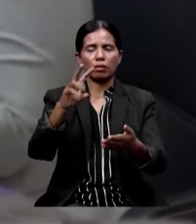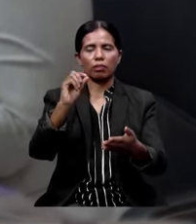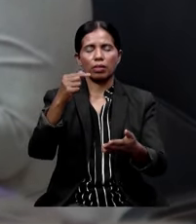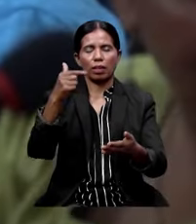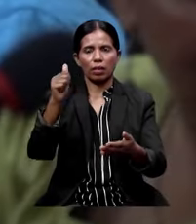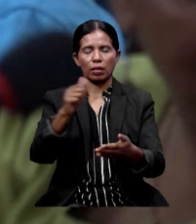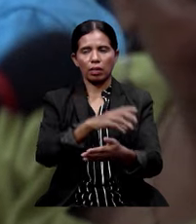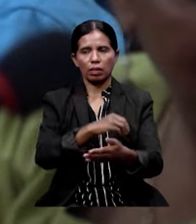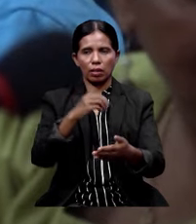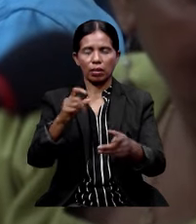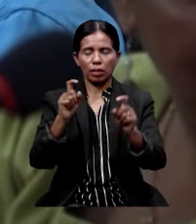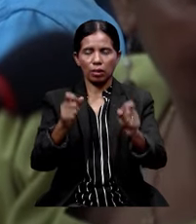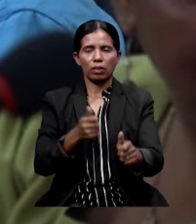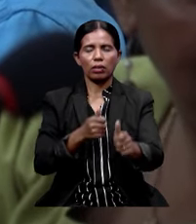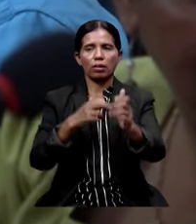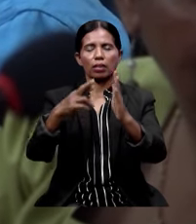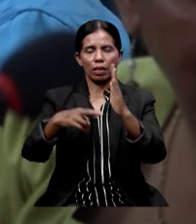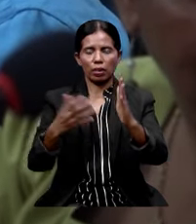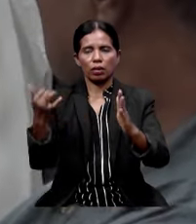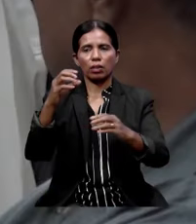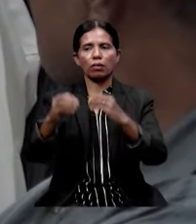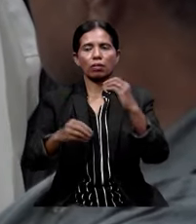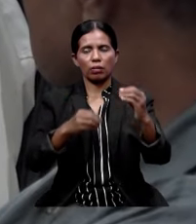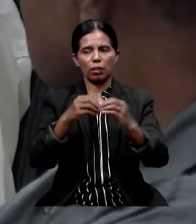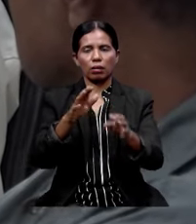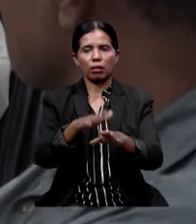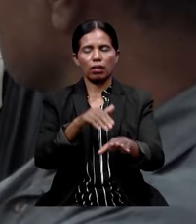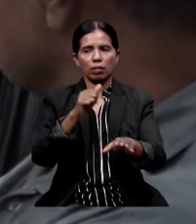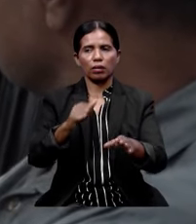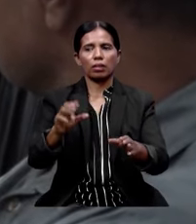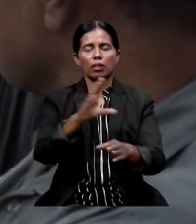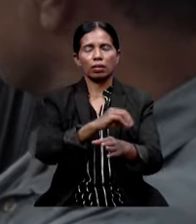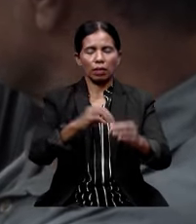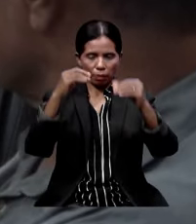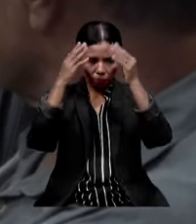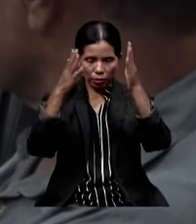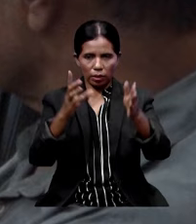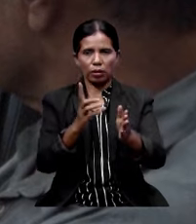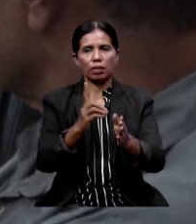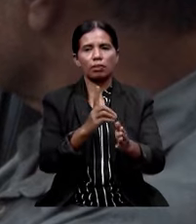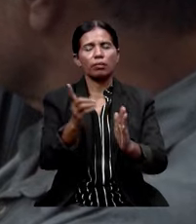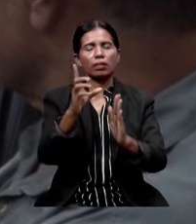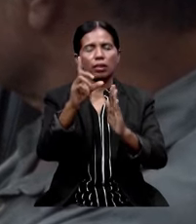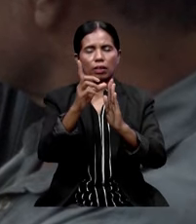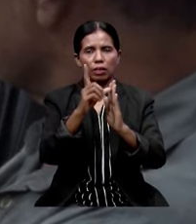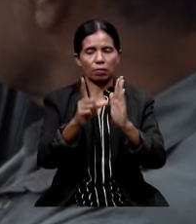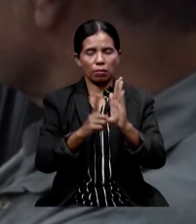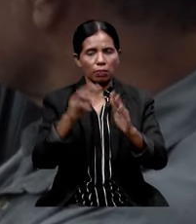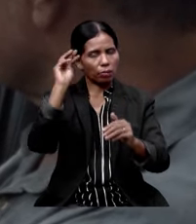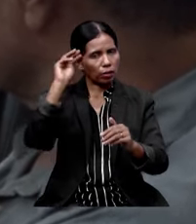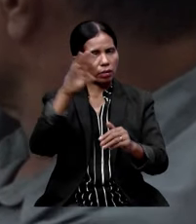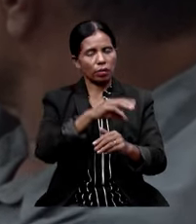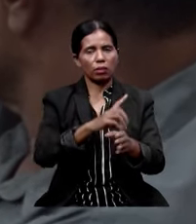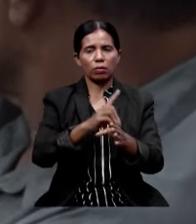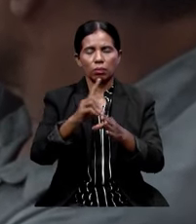bolsa candidatura. Tem que cumprir regulamento com o recrutamento carreira docente, tuir diploma Ministério União, número valor recém rua, para